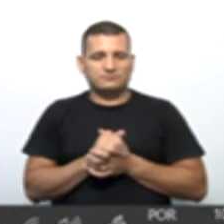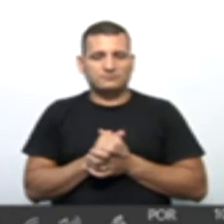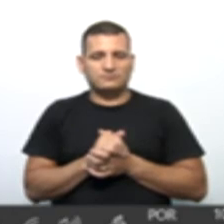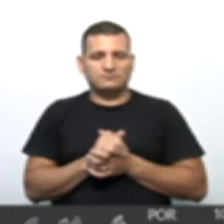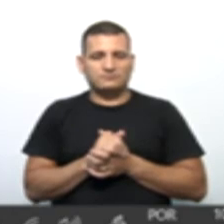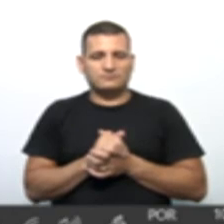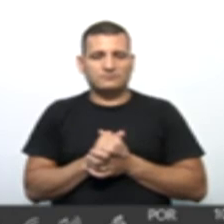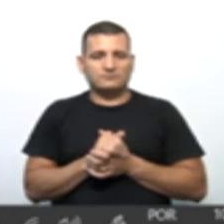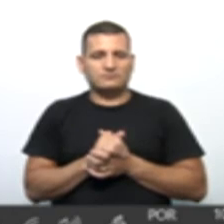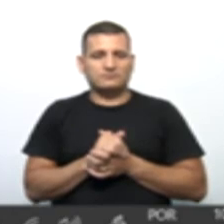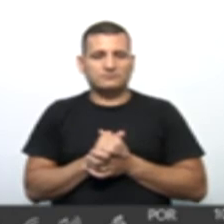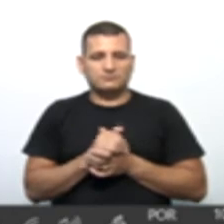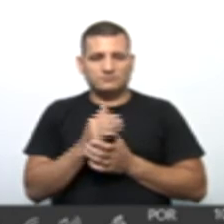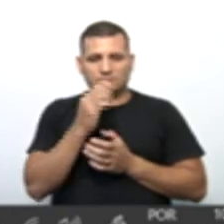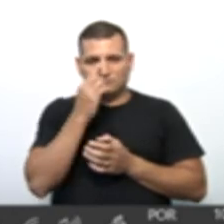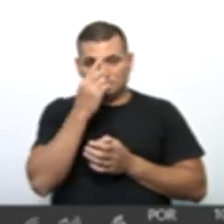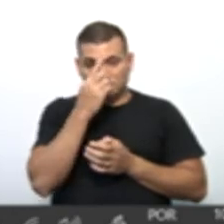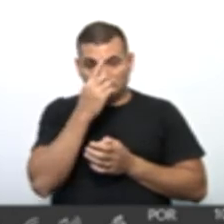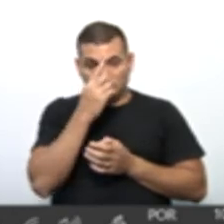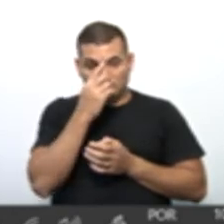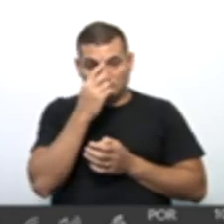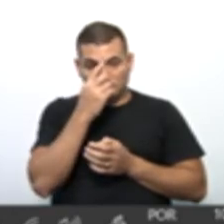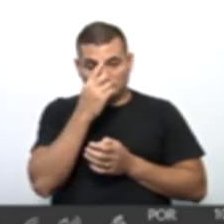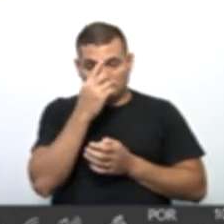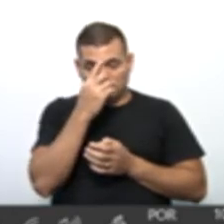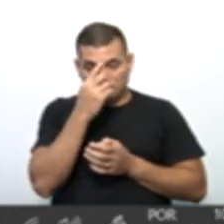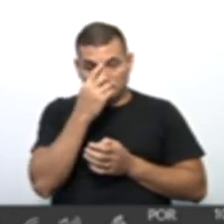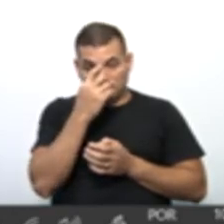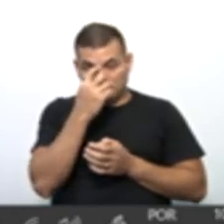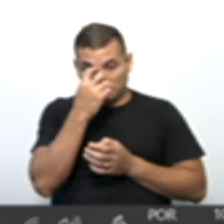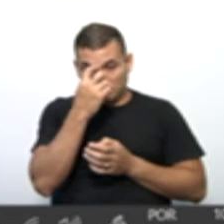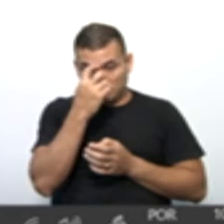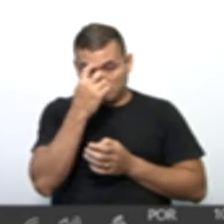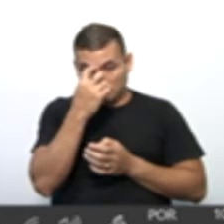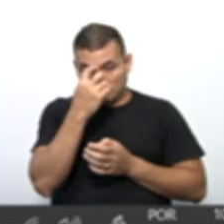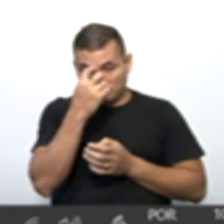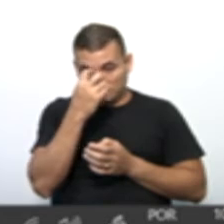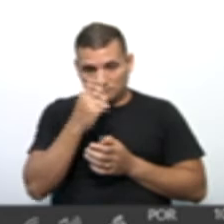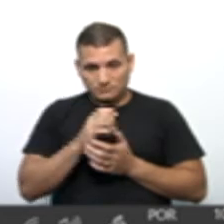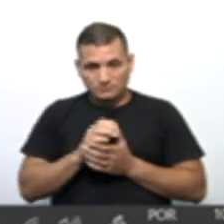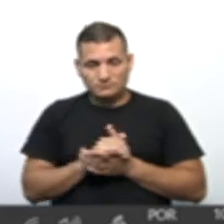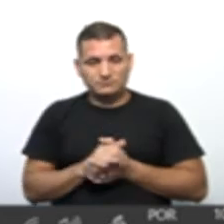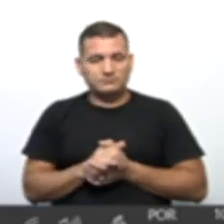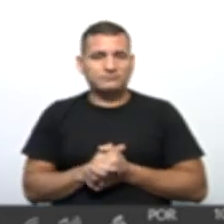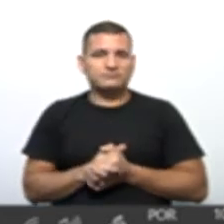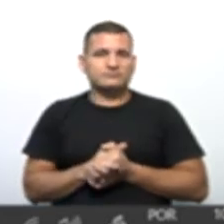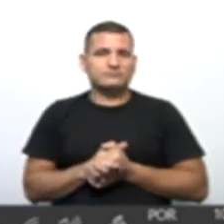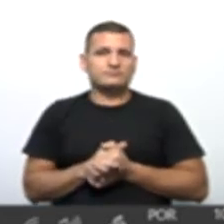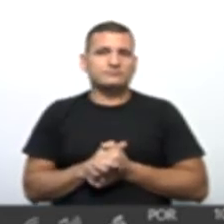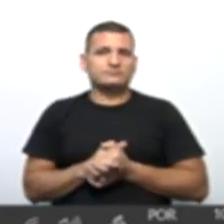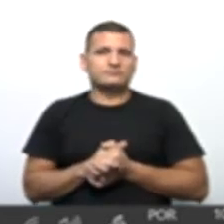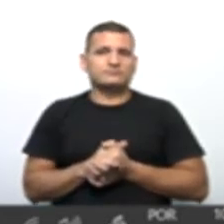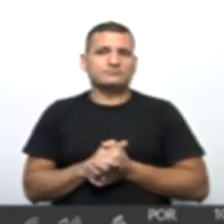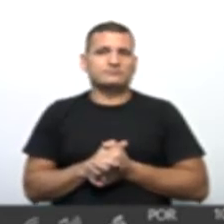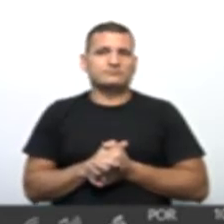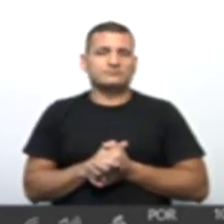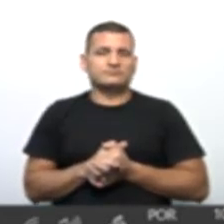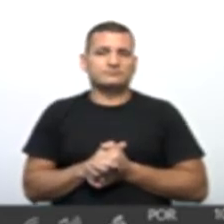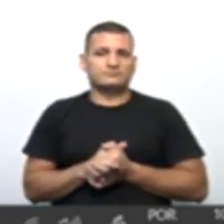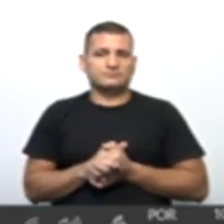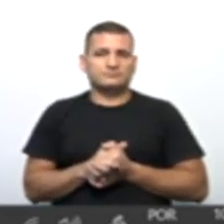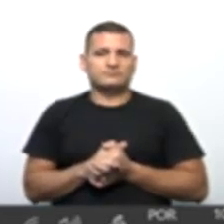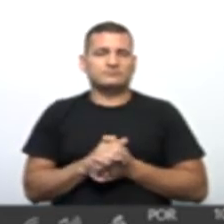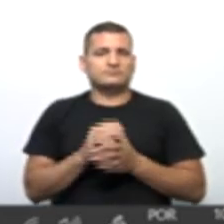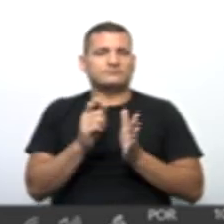propagandas que vai tirar dinheiro é exatamente as propagandas dentro do seu site no caso no caso dos